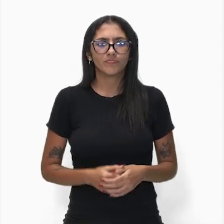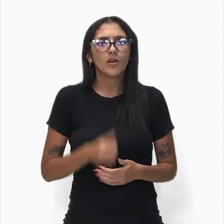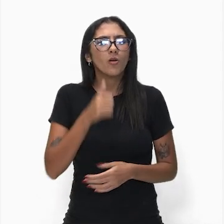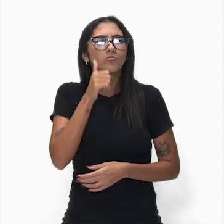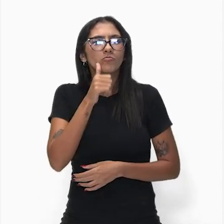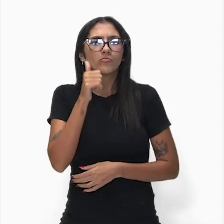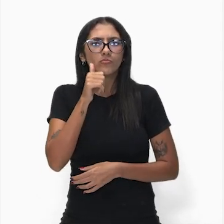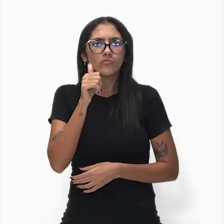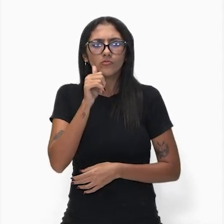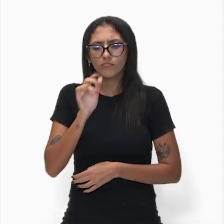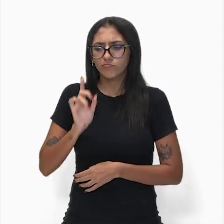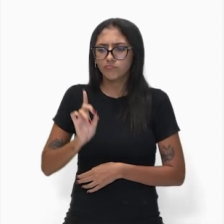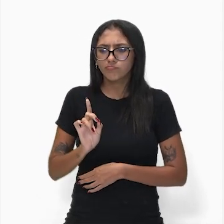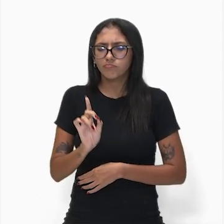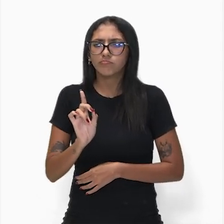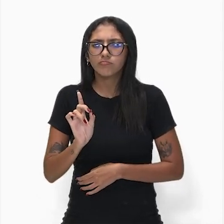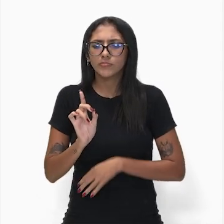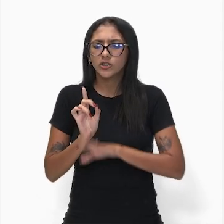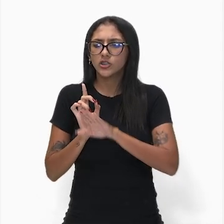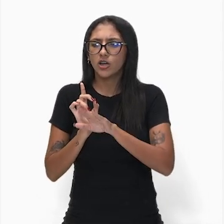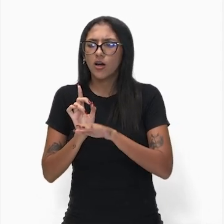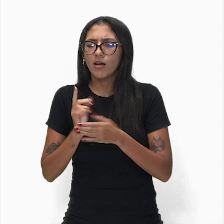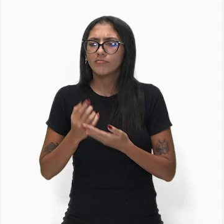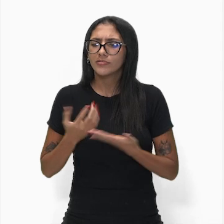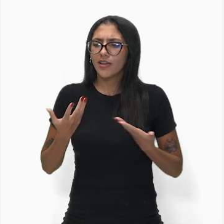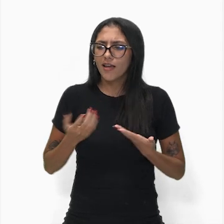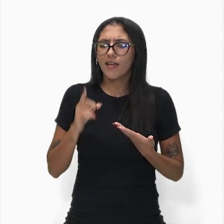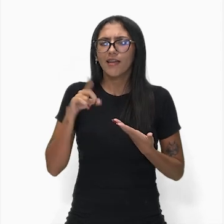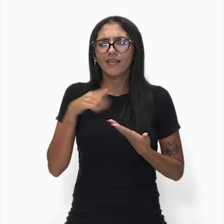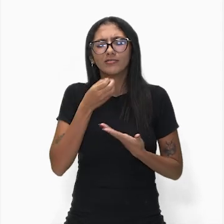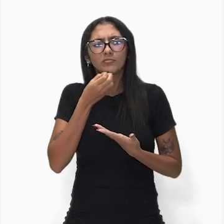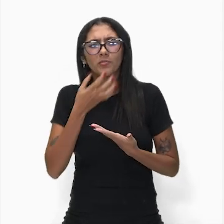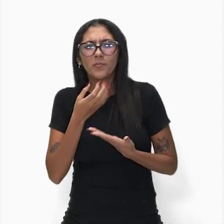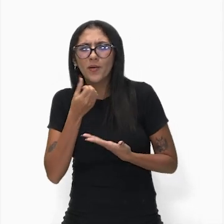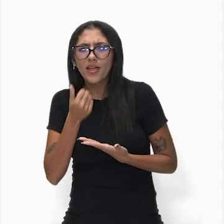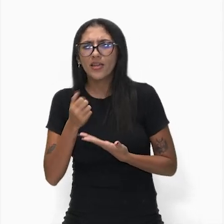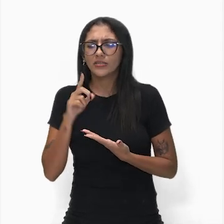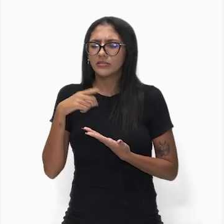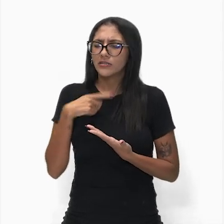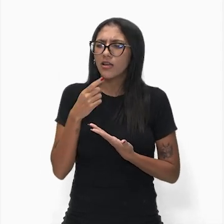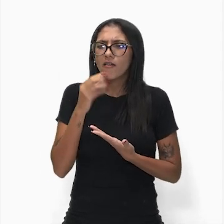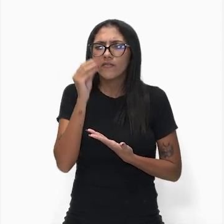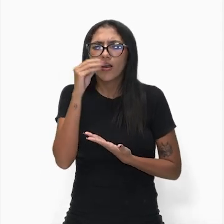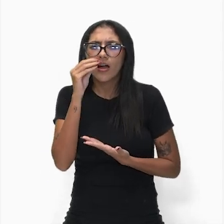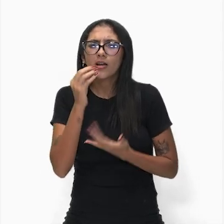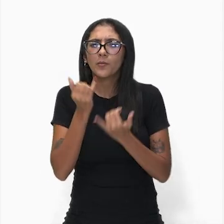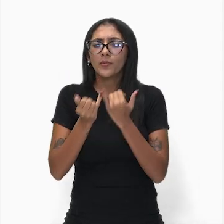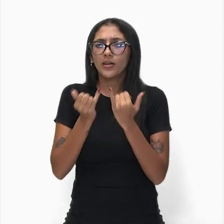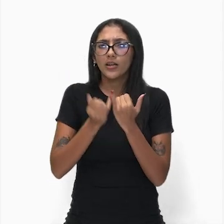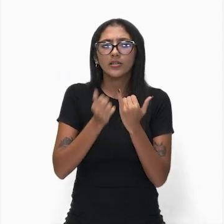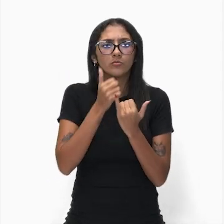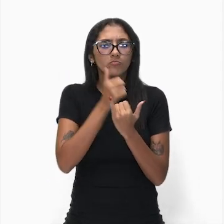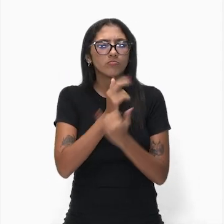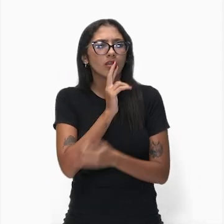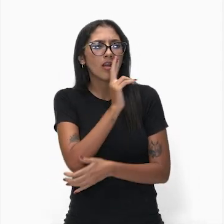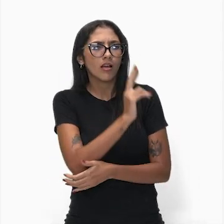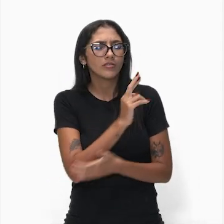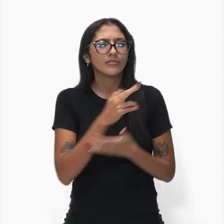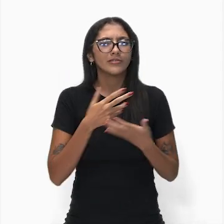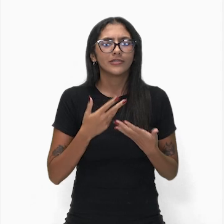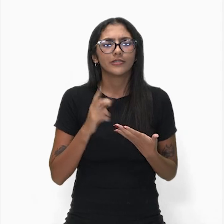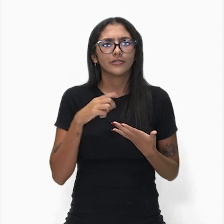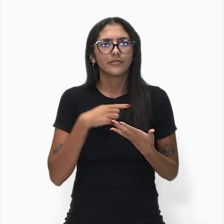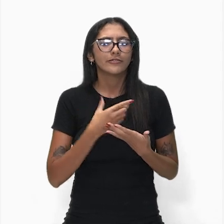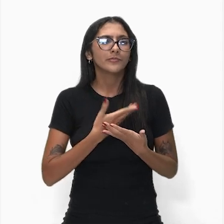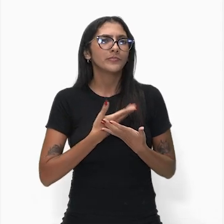Cordolina. E você, comadre, como vai? Tão fraquinha, hein? A mulher respondeu tristemente. Ai, minha